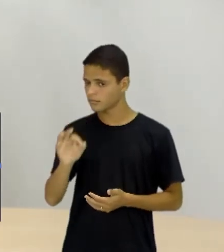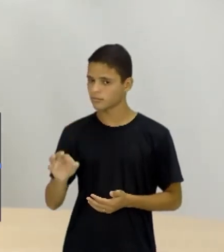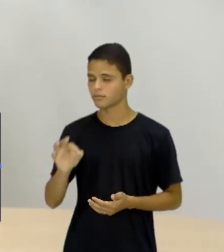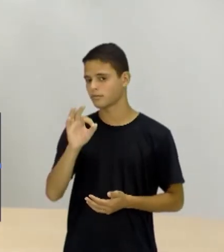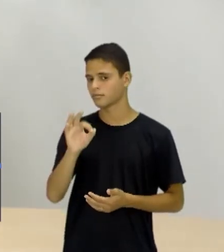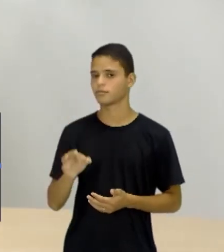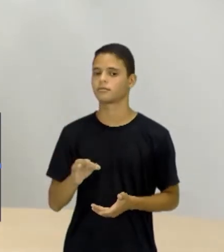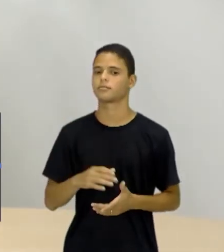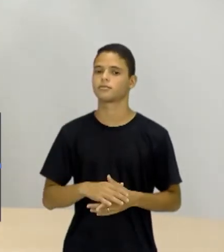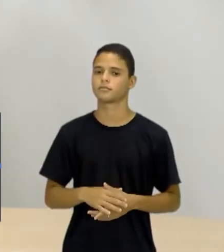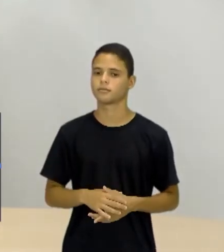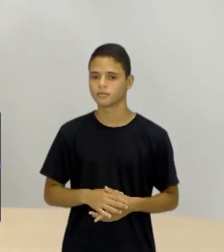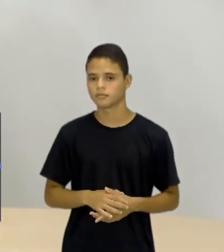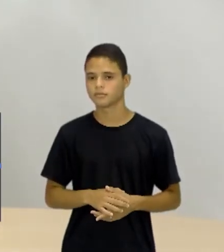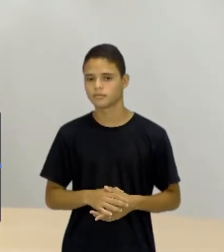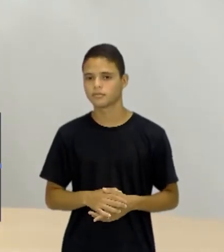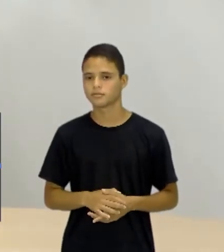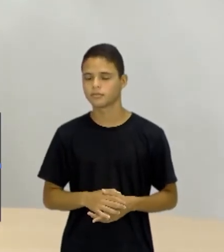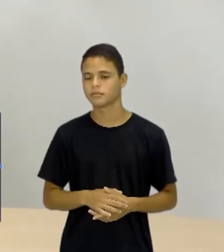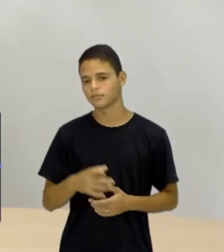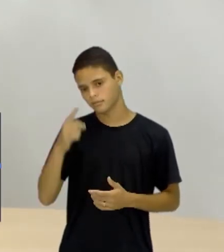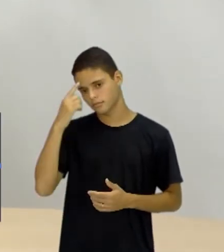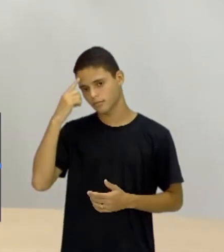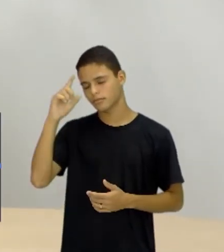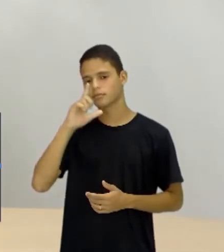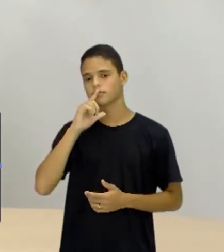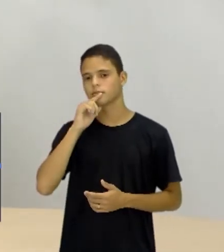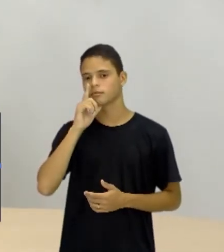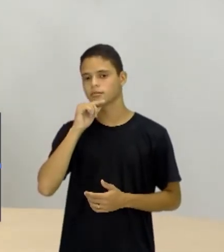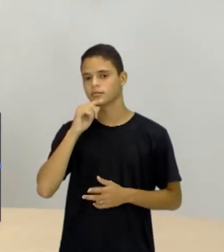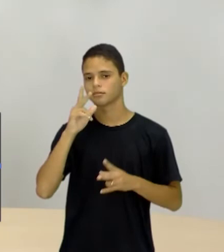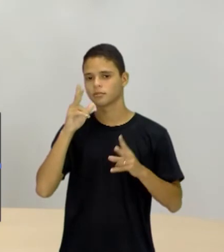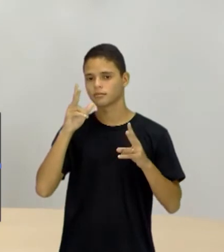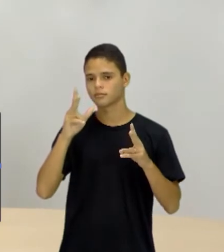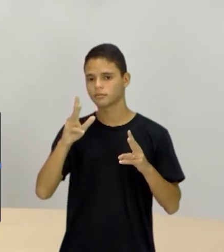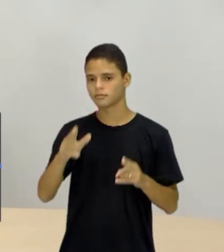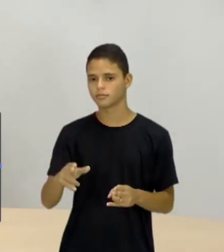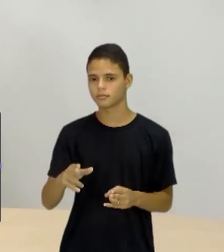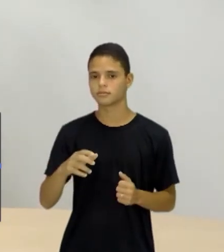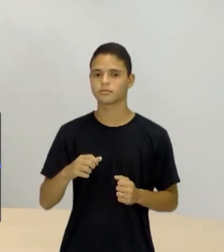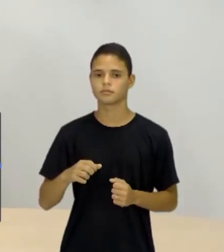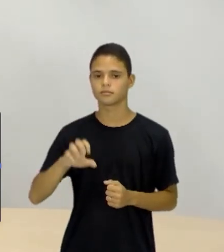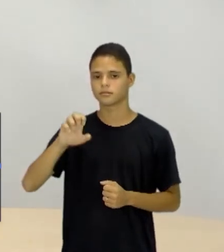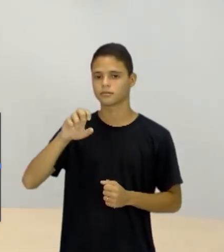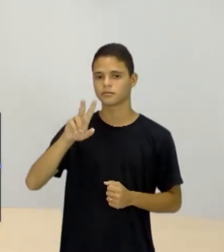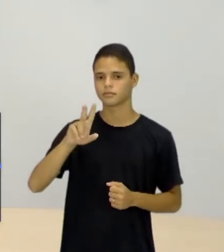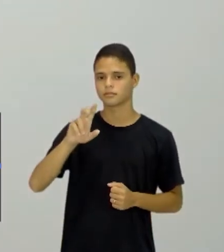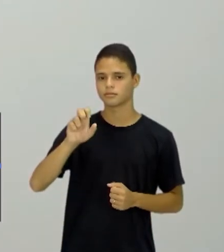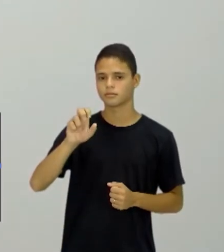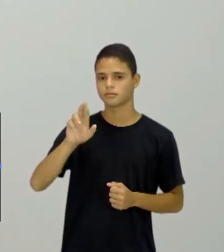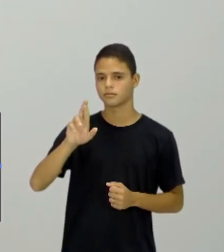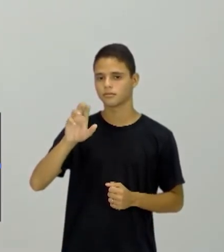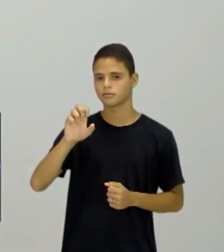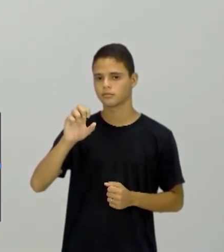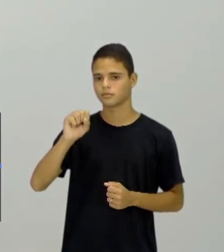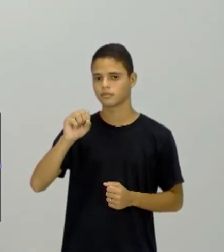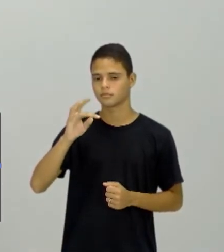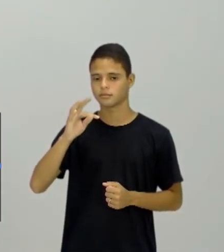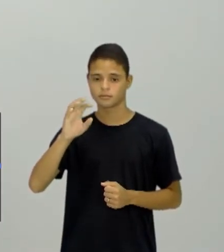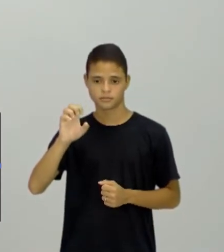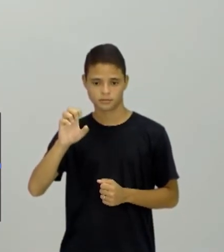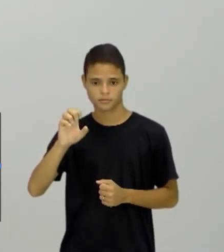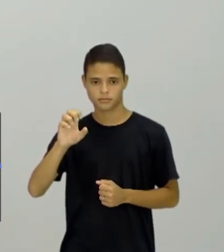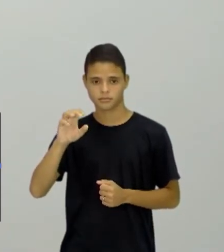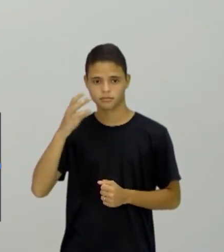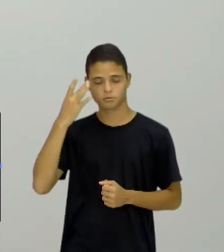E nessa escala você vê, imagine que o mar aí seria da altura do Everest praticamente. E como a gente tem essa impossibilidade de encontrar uma